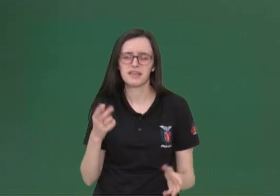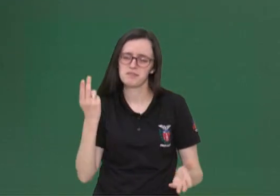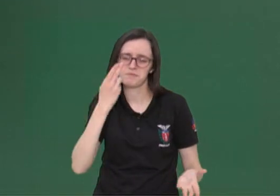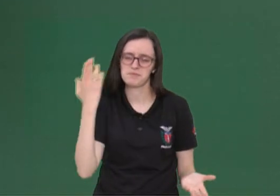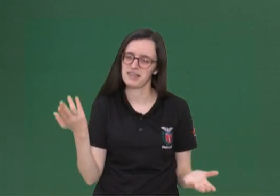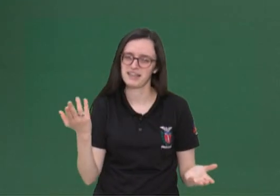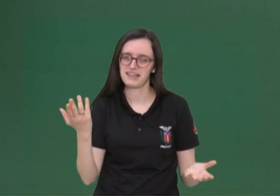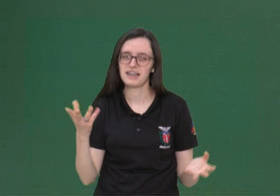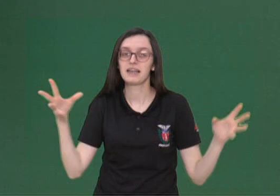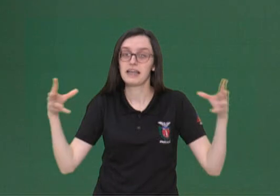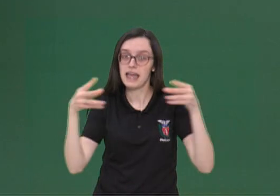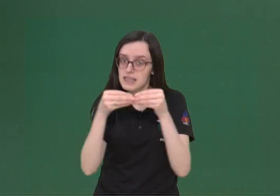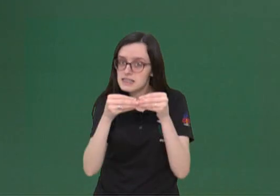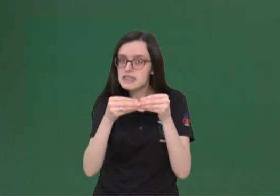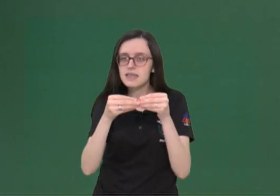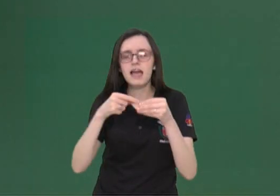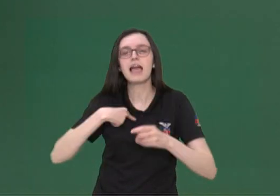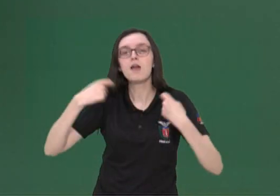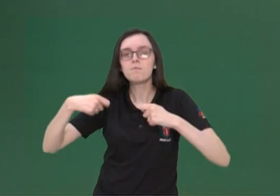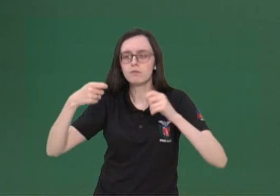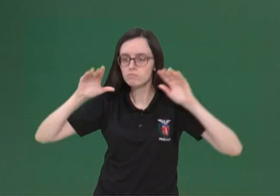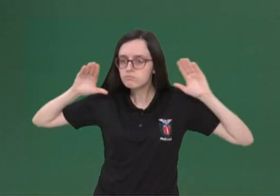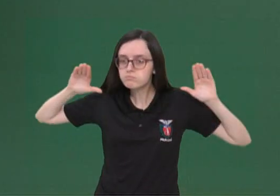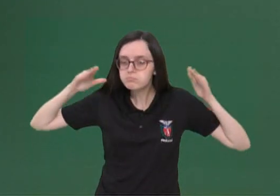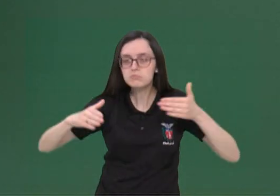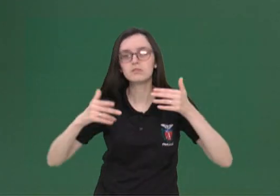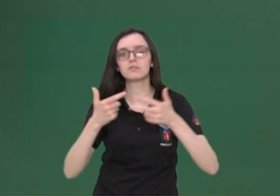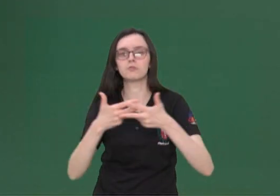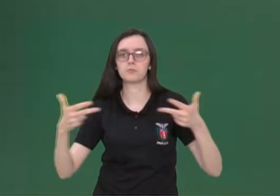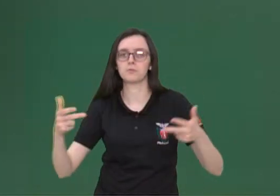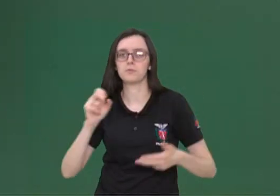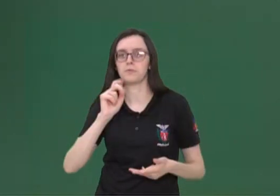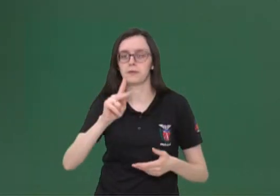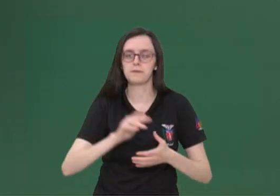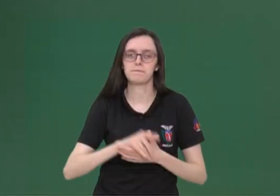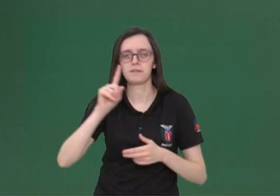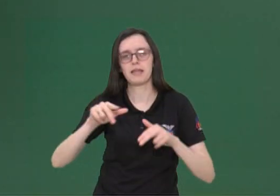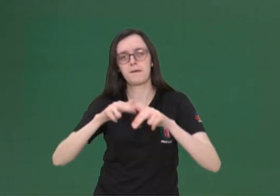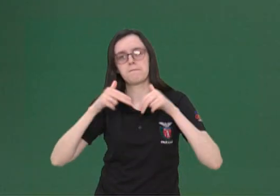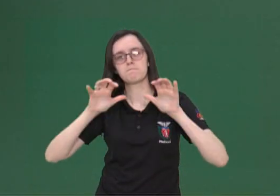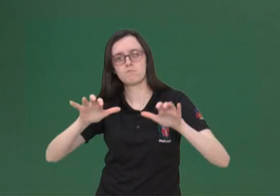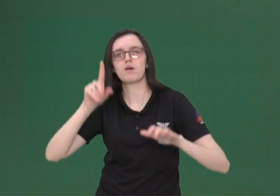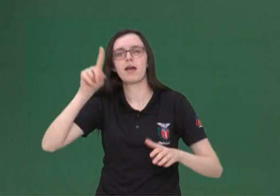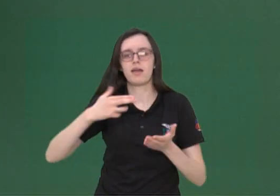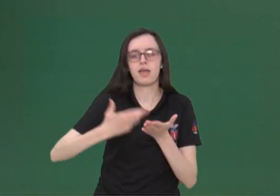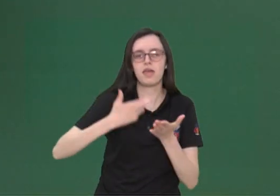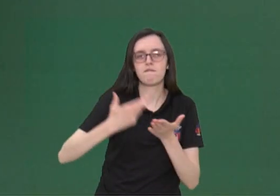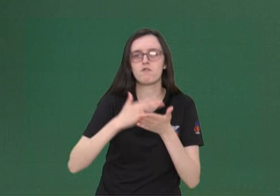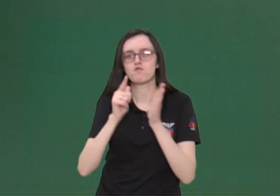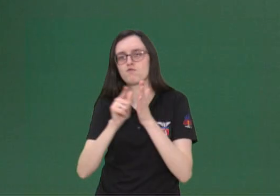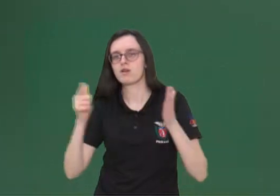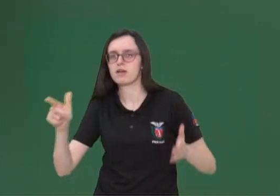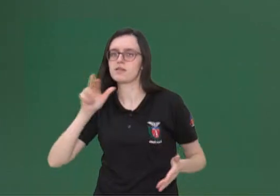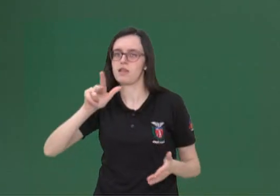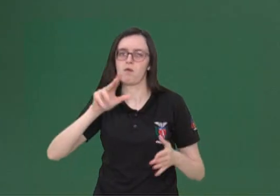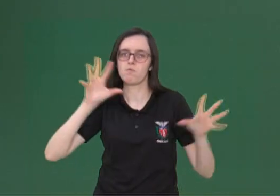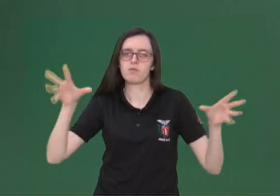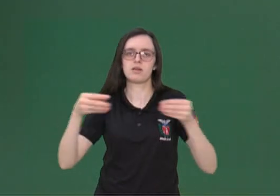a resenha você precisa focar em algo, certo? Então, é por isso que revista e jornal não se